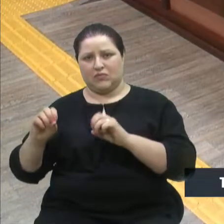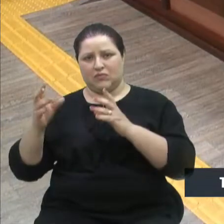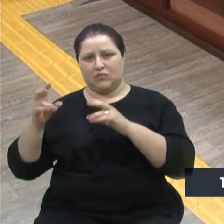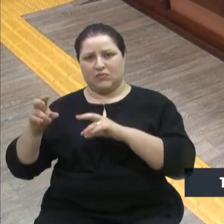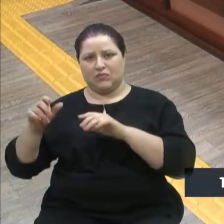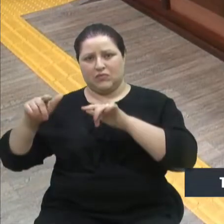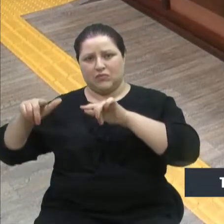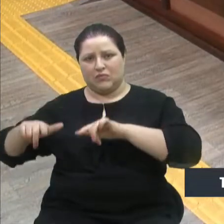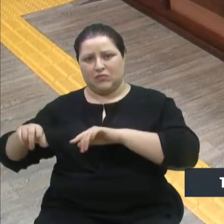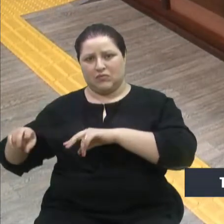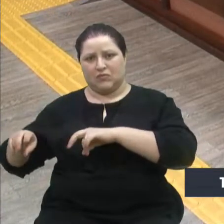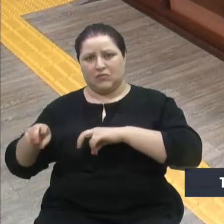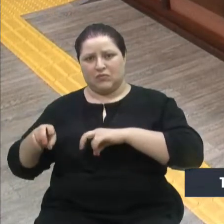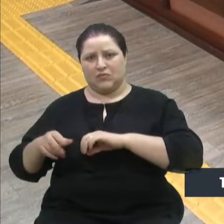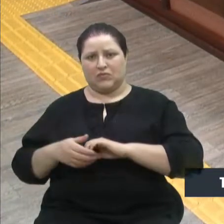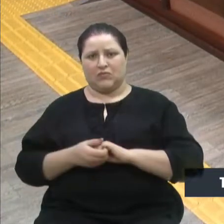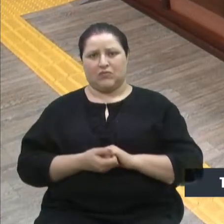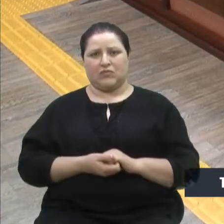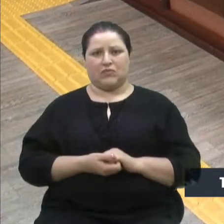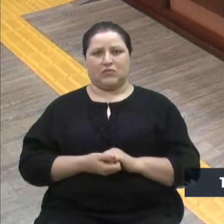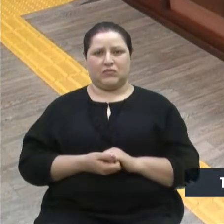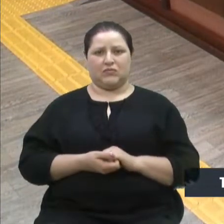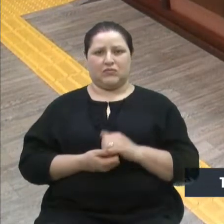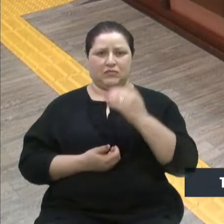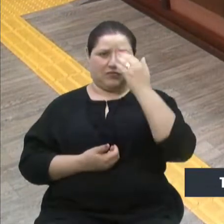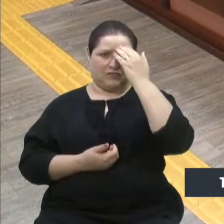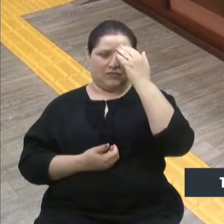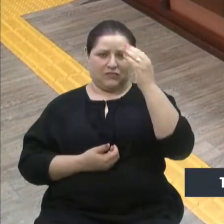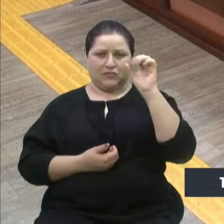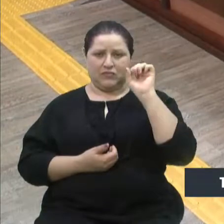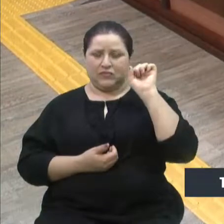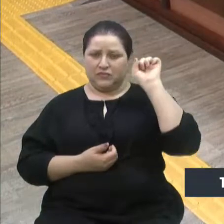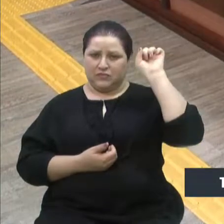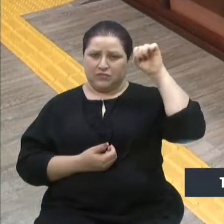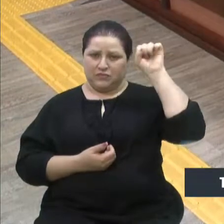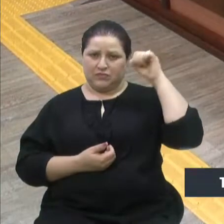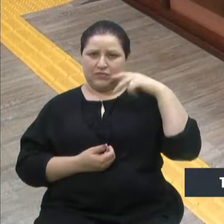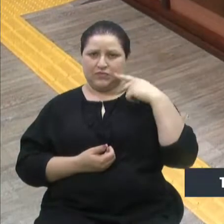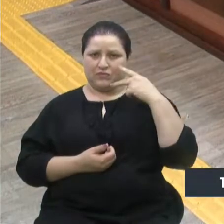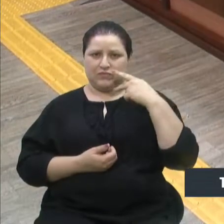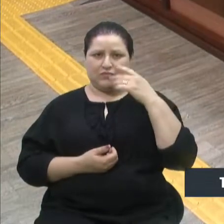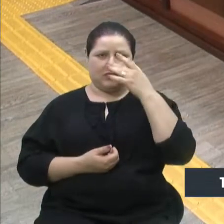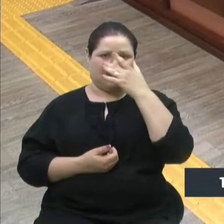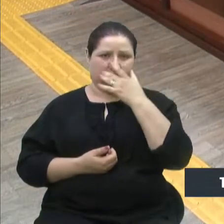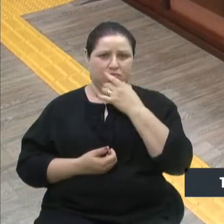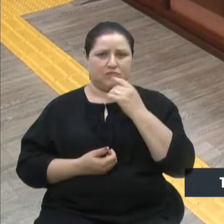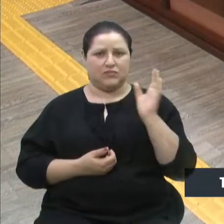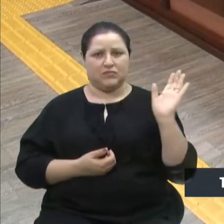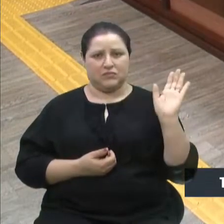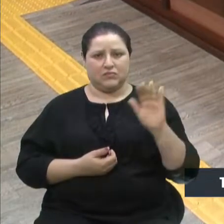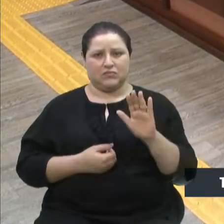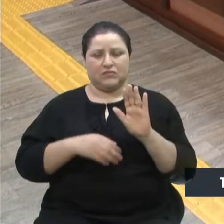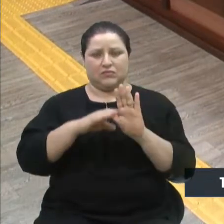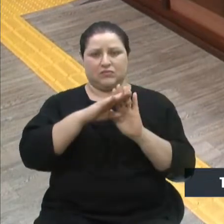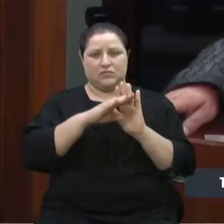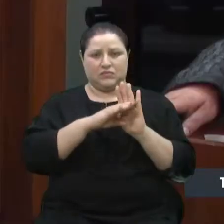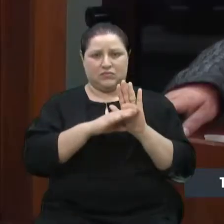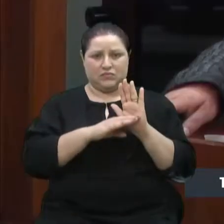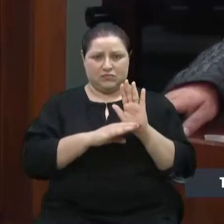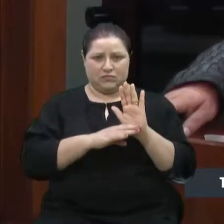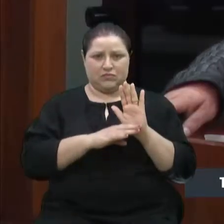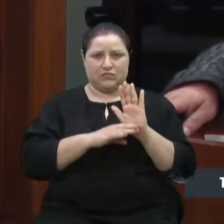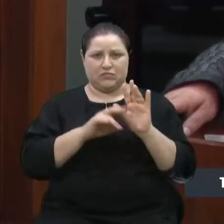vereador Xuxa eu só eu acho que eu tô trazendo aqui na pauta